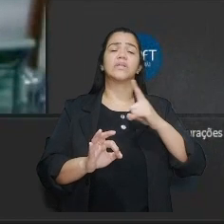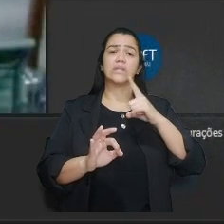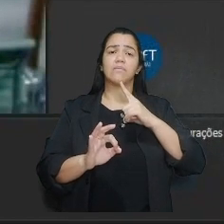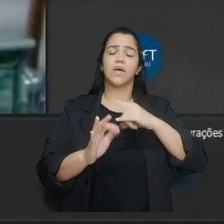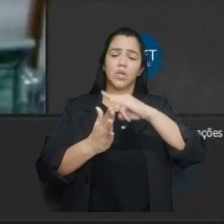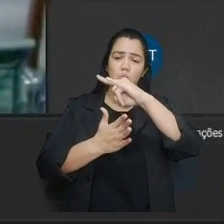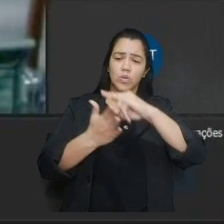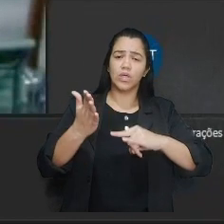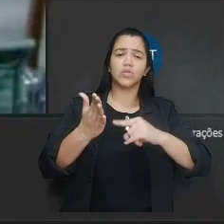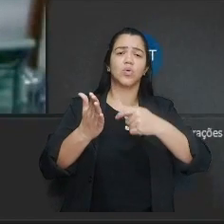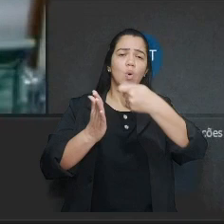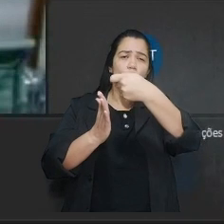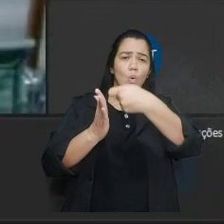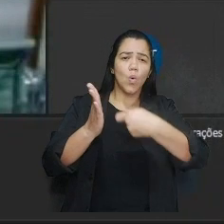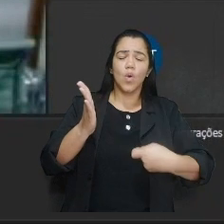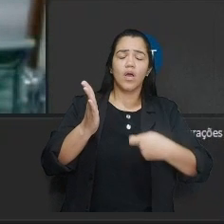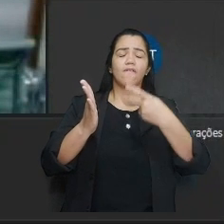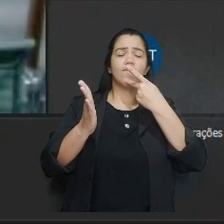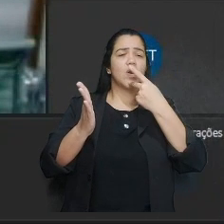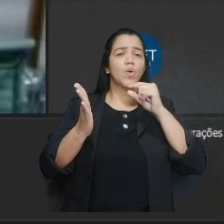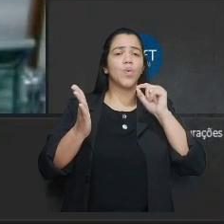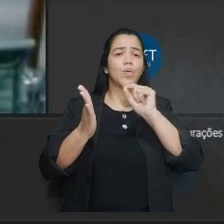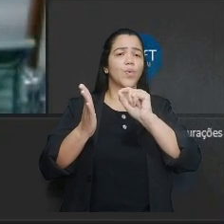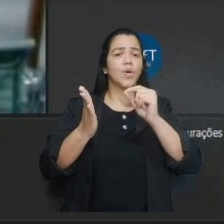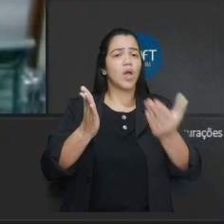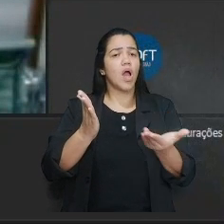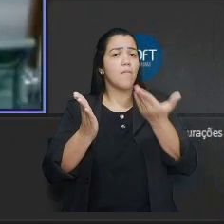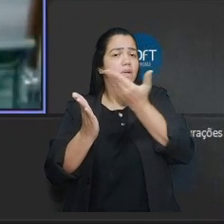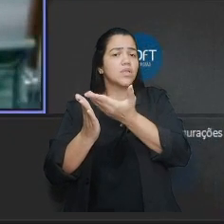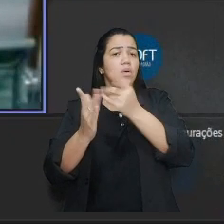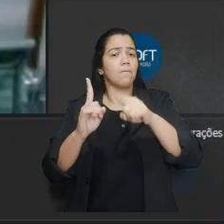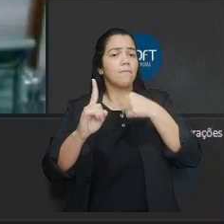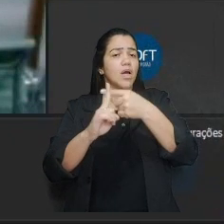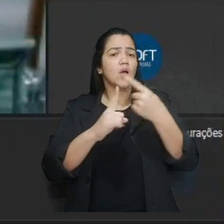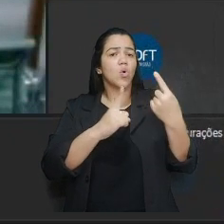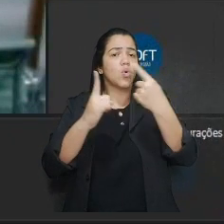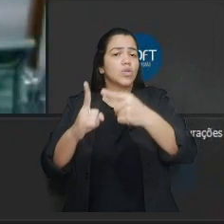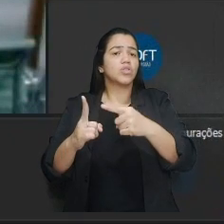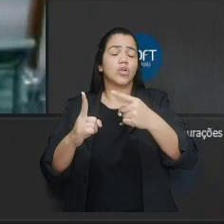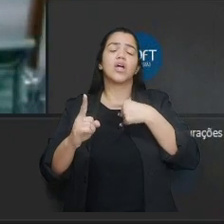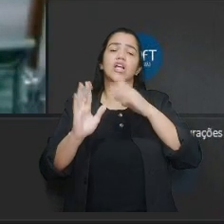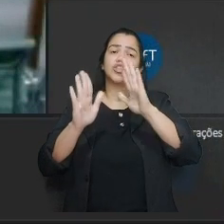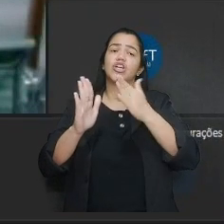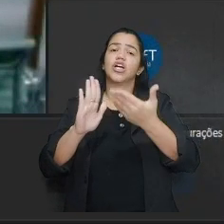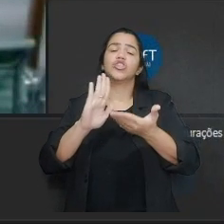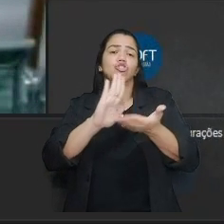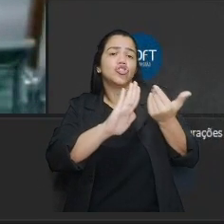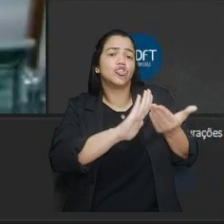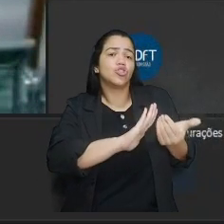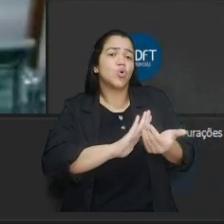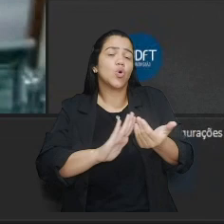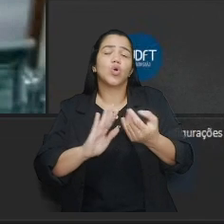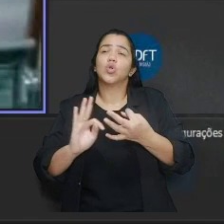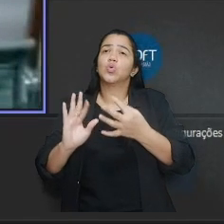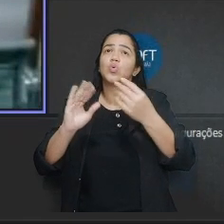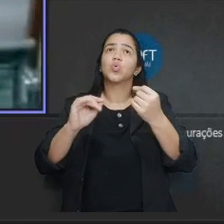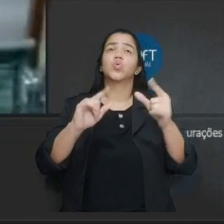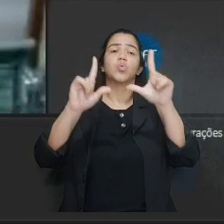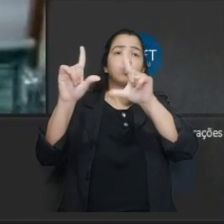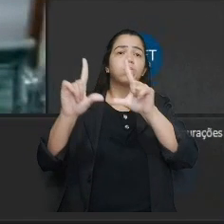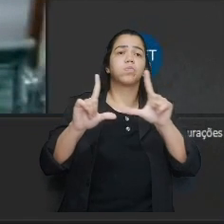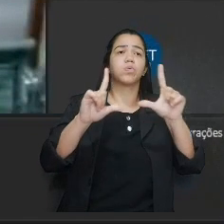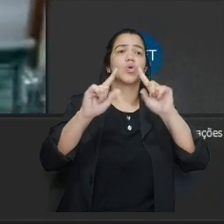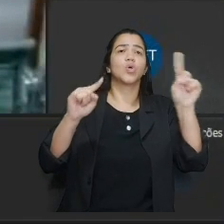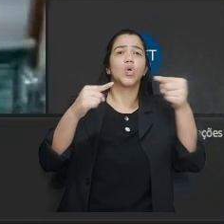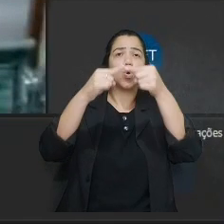tanto na contraminuta ao agravo apresentado, quanto na contestação, que ela já teria retirado todos